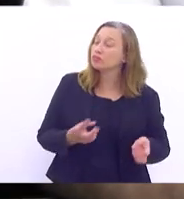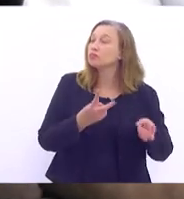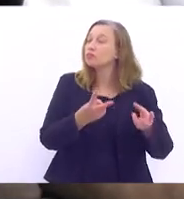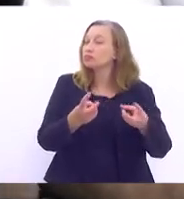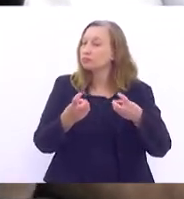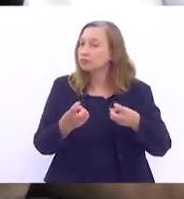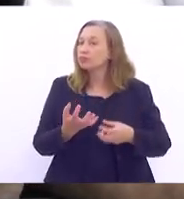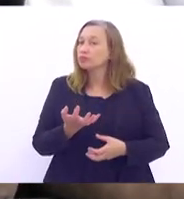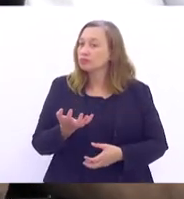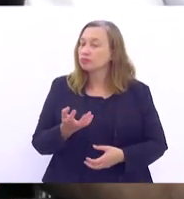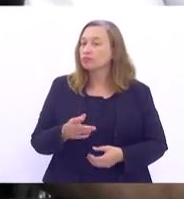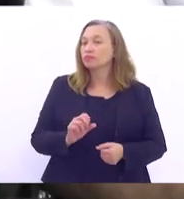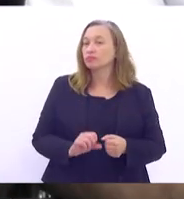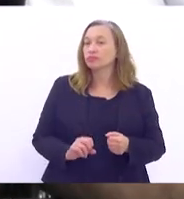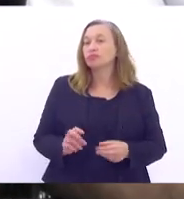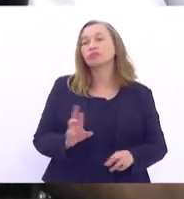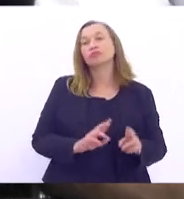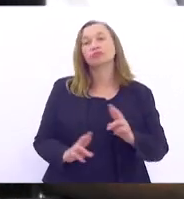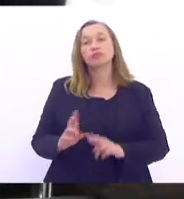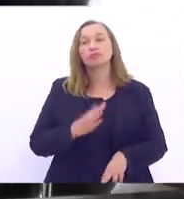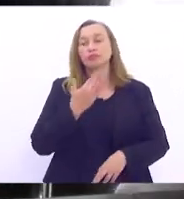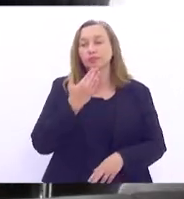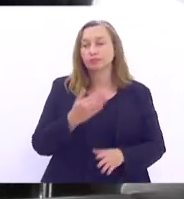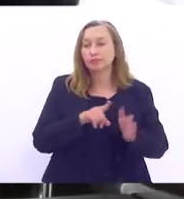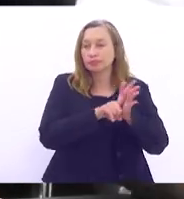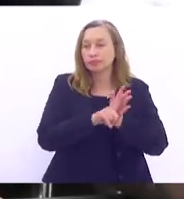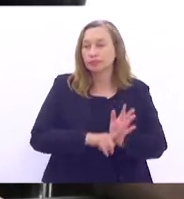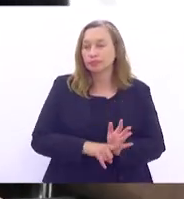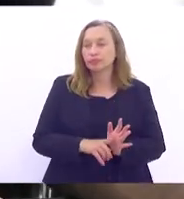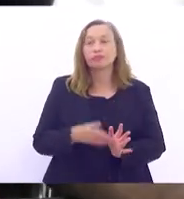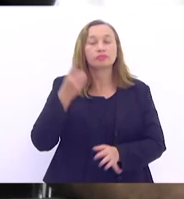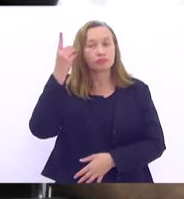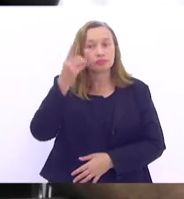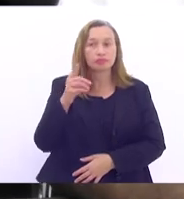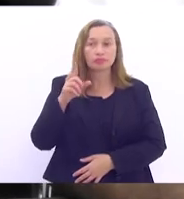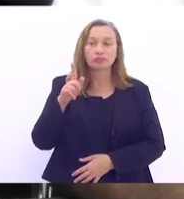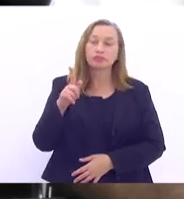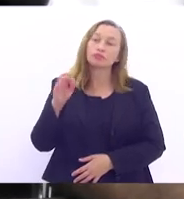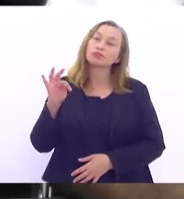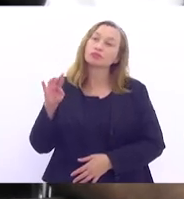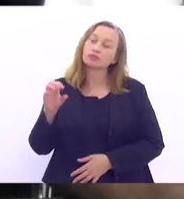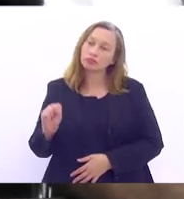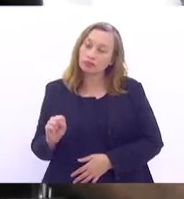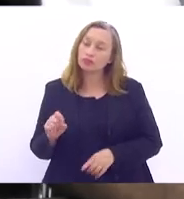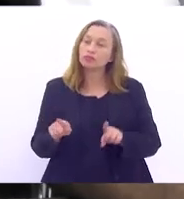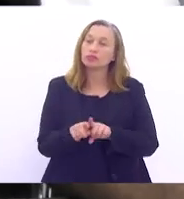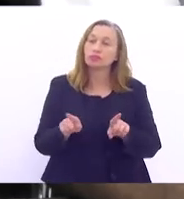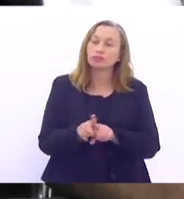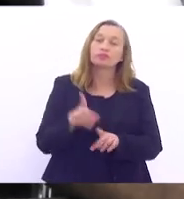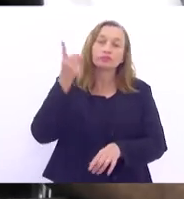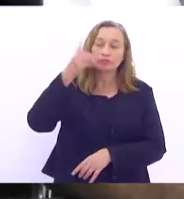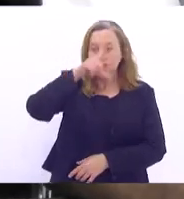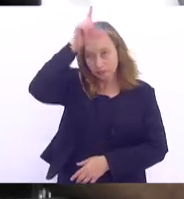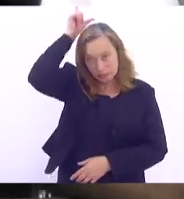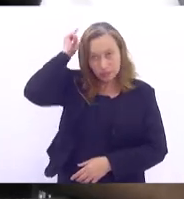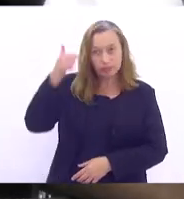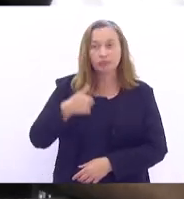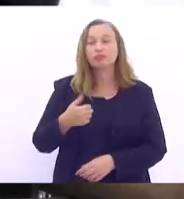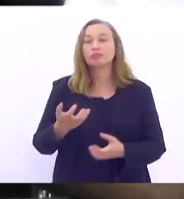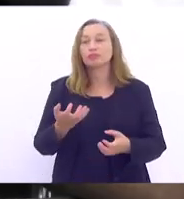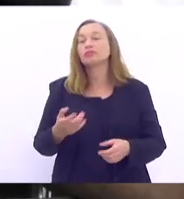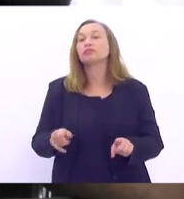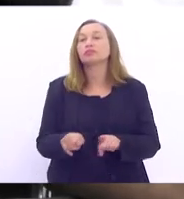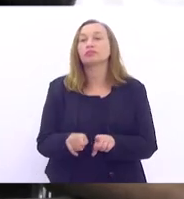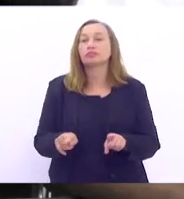que eu queria fazer em relação ao pedido de vista do deputado Cozzolino e do deputado Luiz Paulo, e que eu queria depois